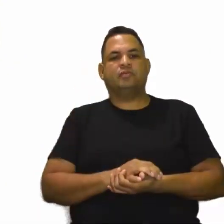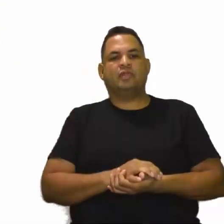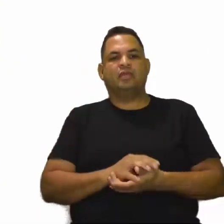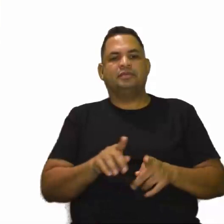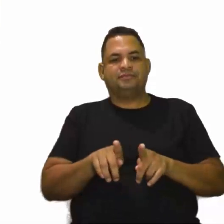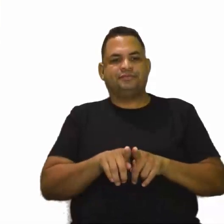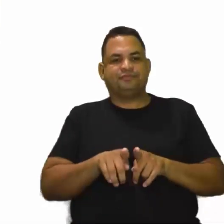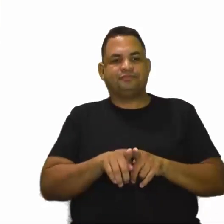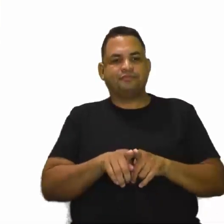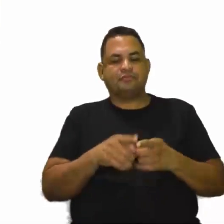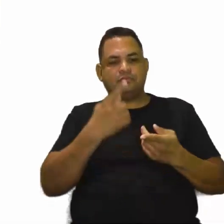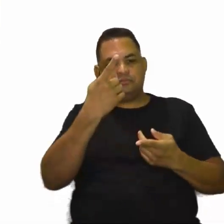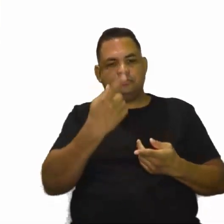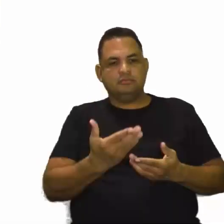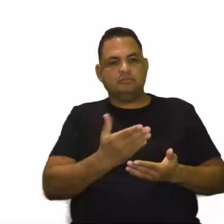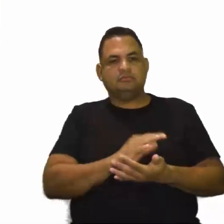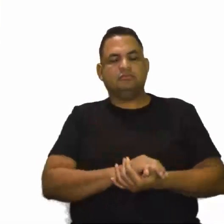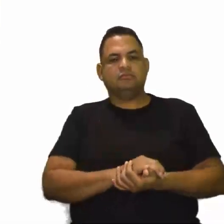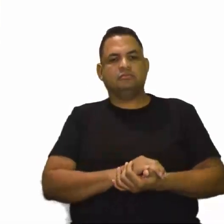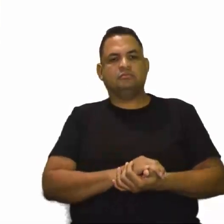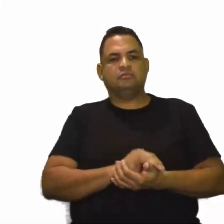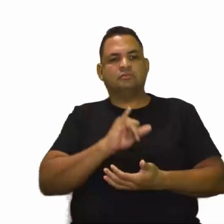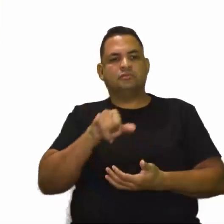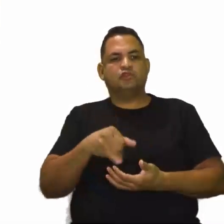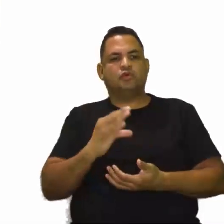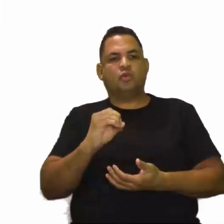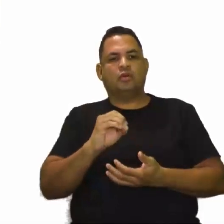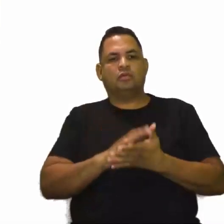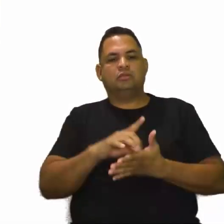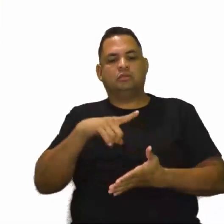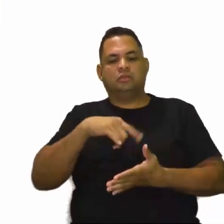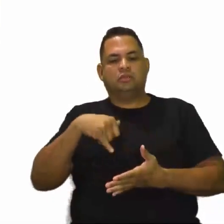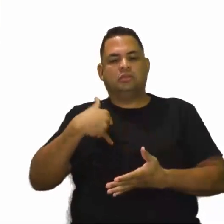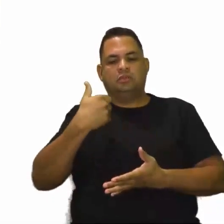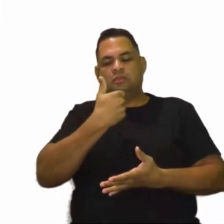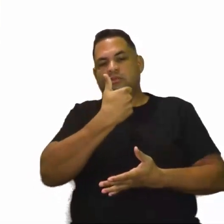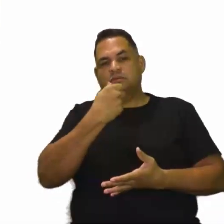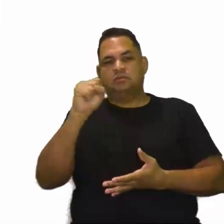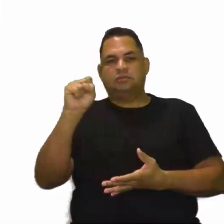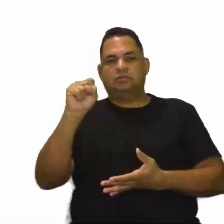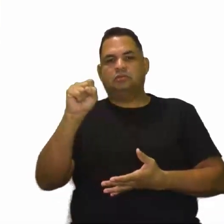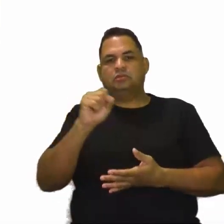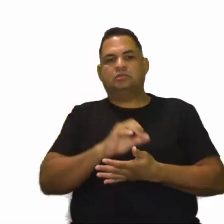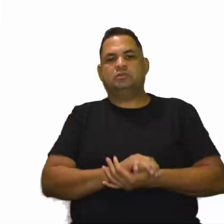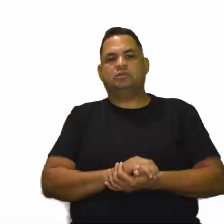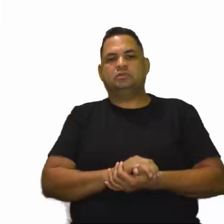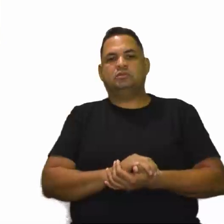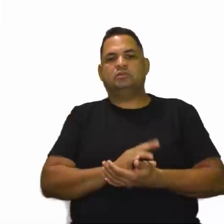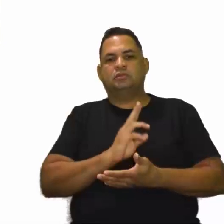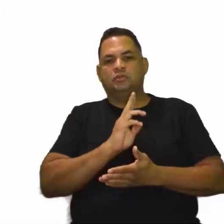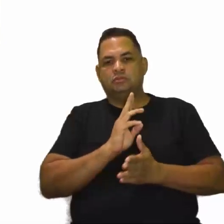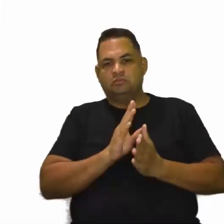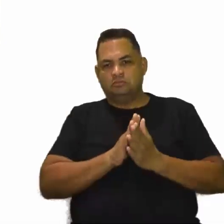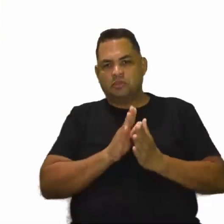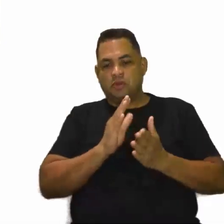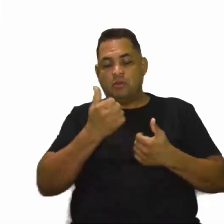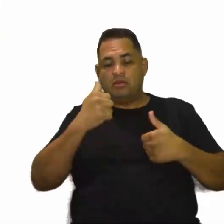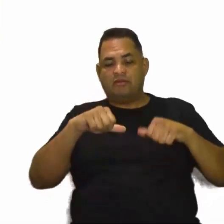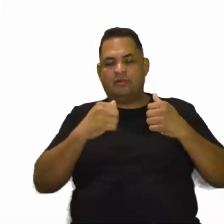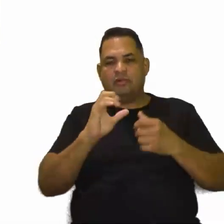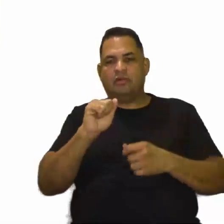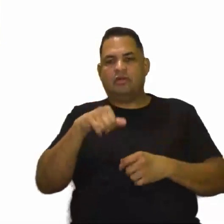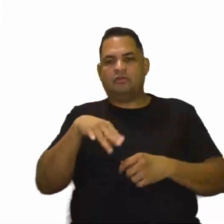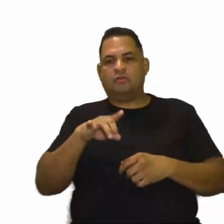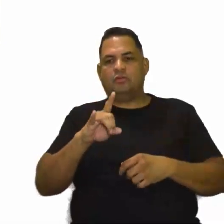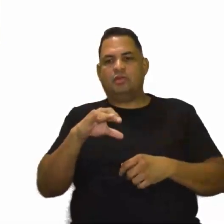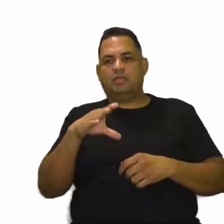também traz um caso, né? João tem 18 anos de idade. Durante uma avaliação antropométrica